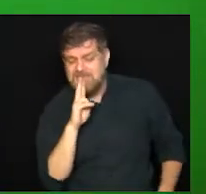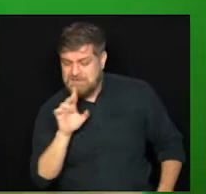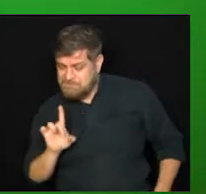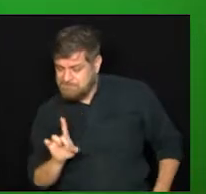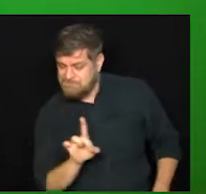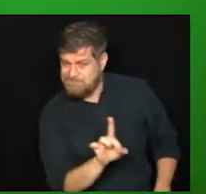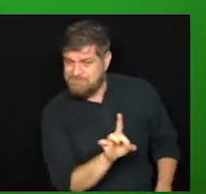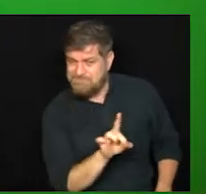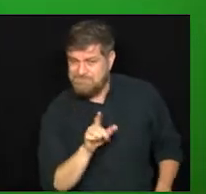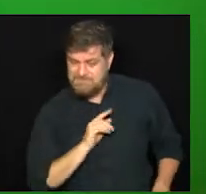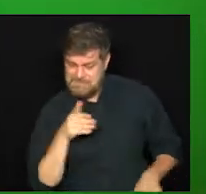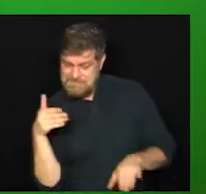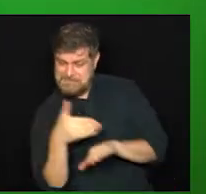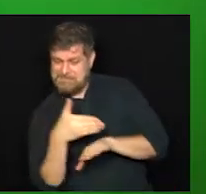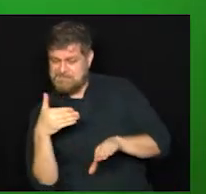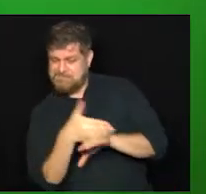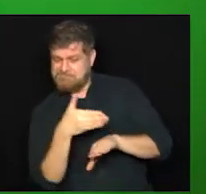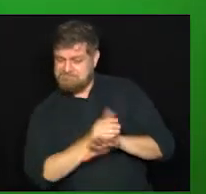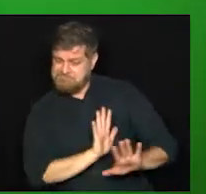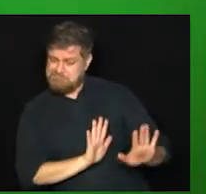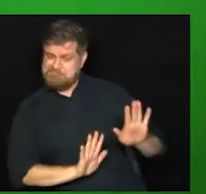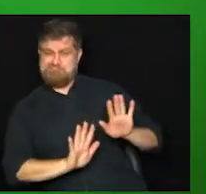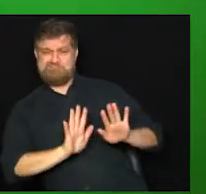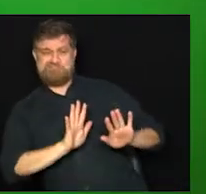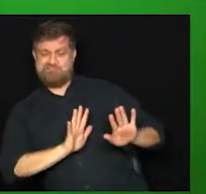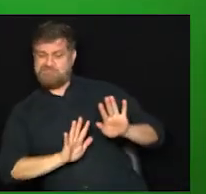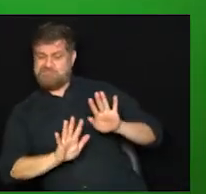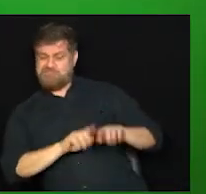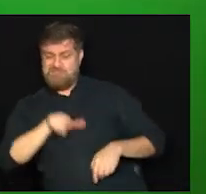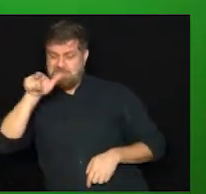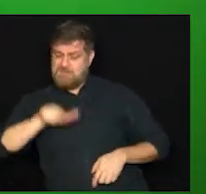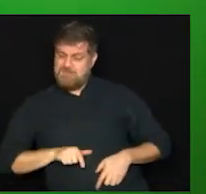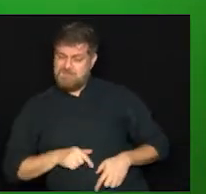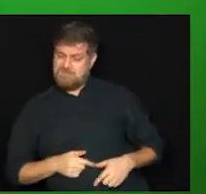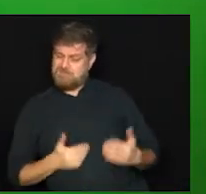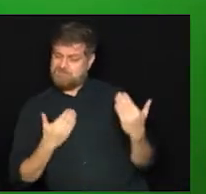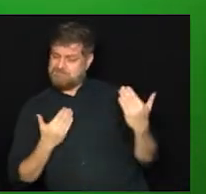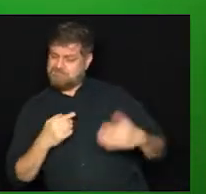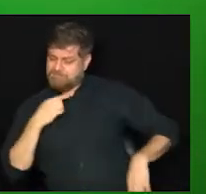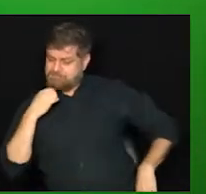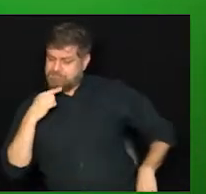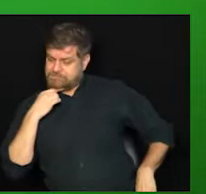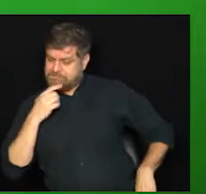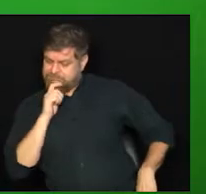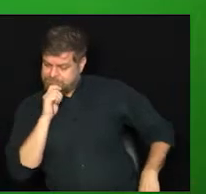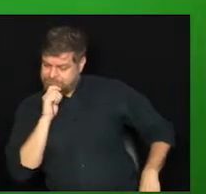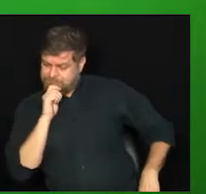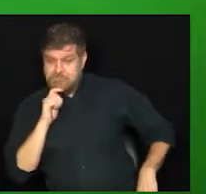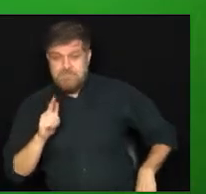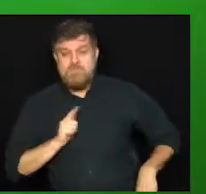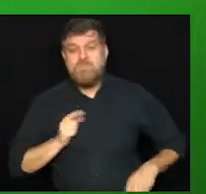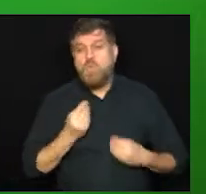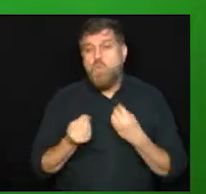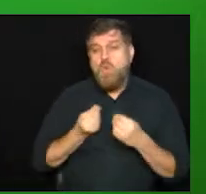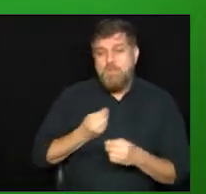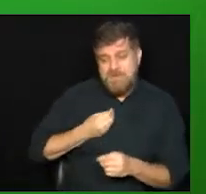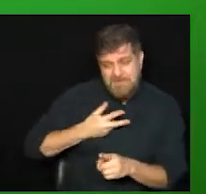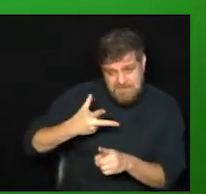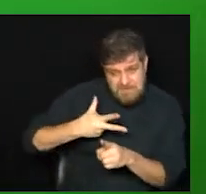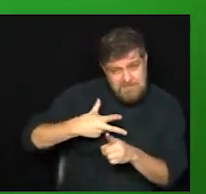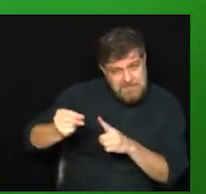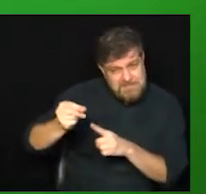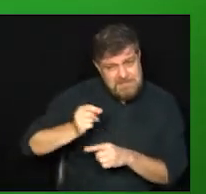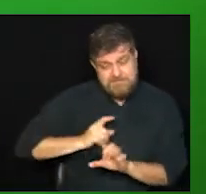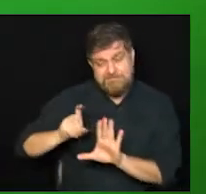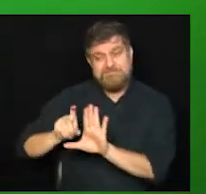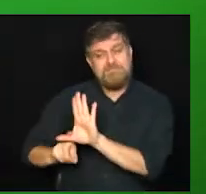participar de eventos em locais fechados. A superação dessa situação depende